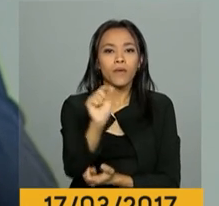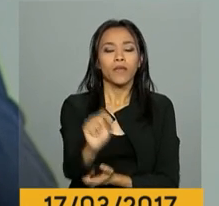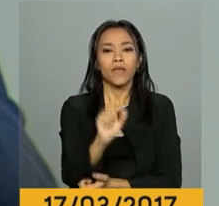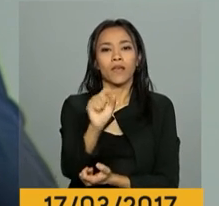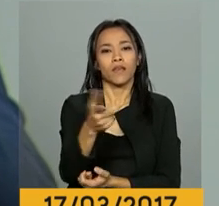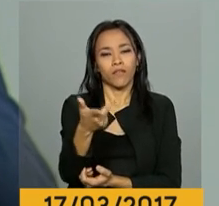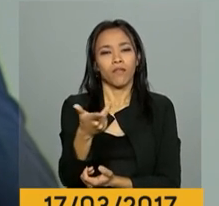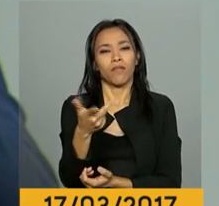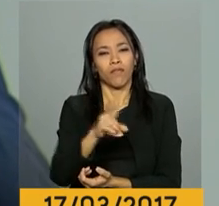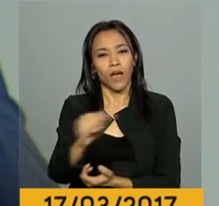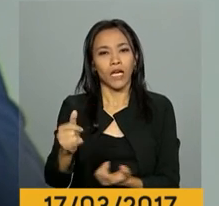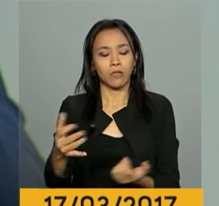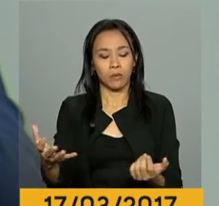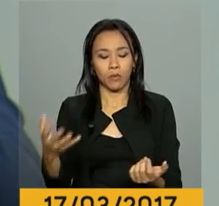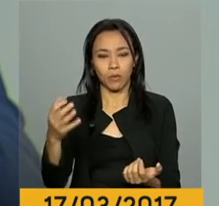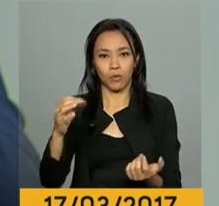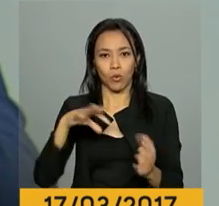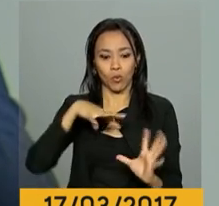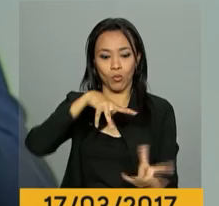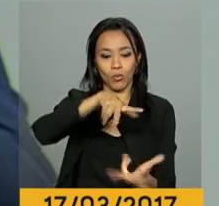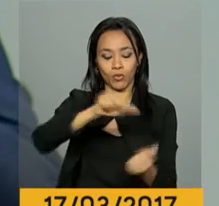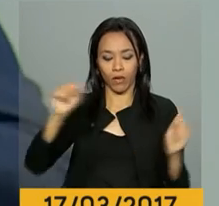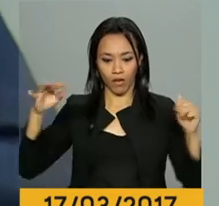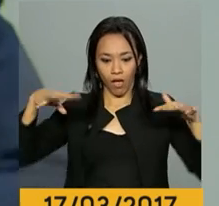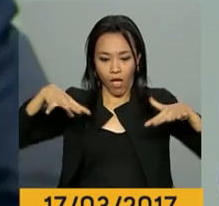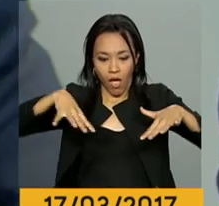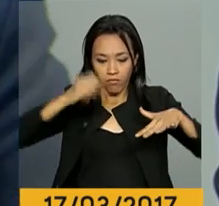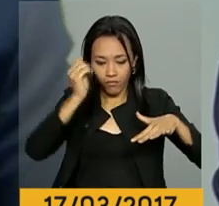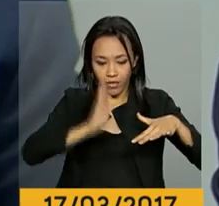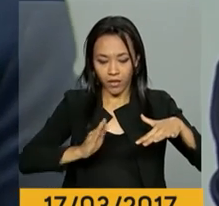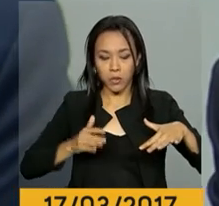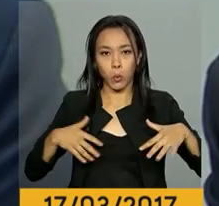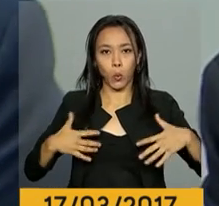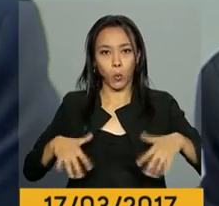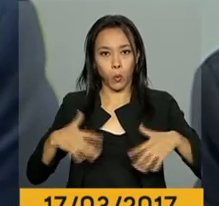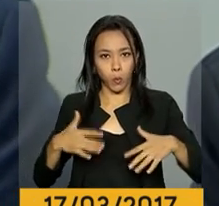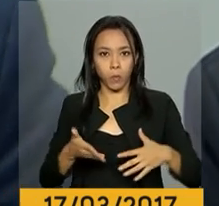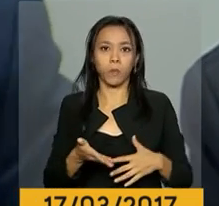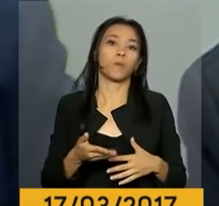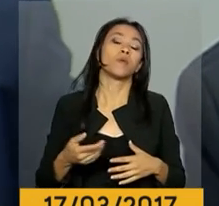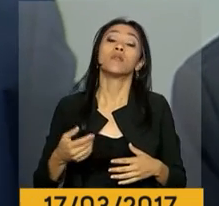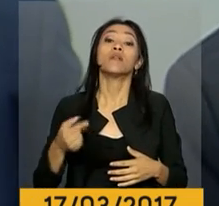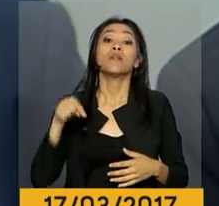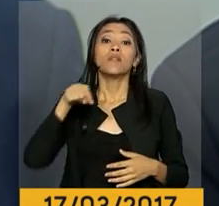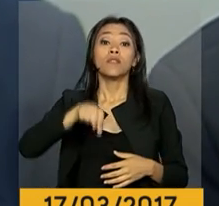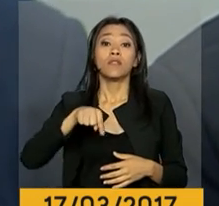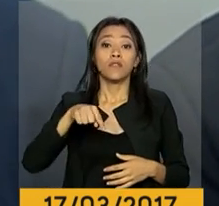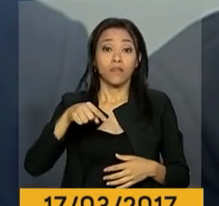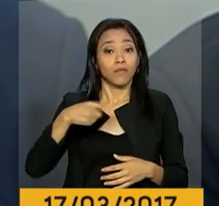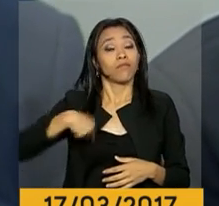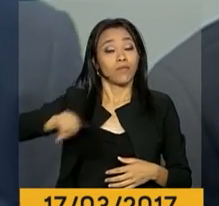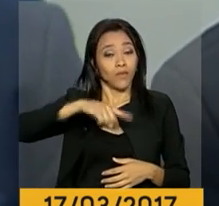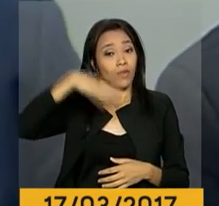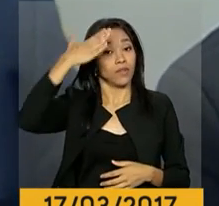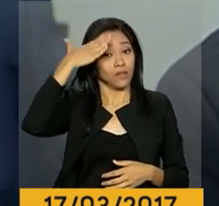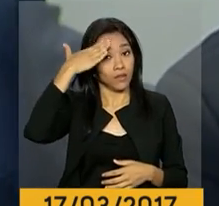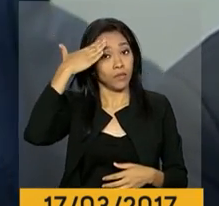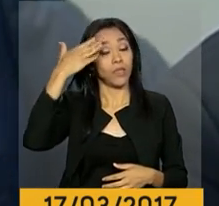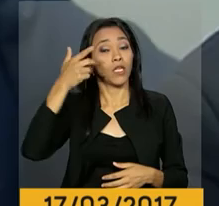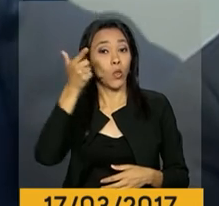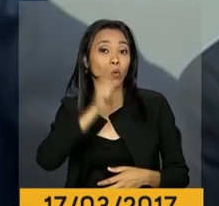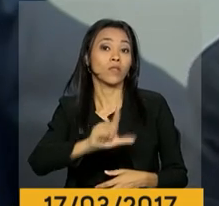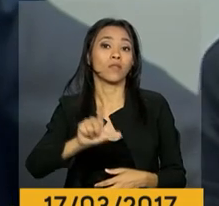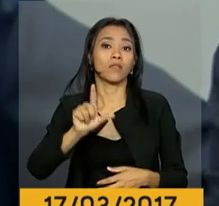o país nas relações internacionais. E no tópico das relações internacionais, convenhamos, nós